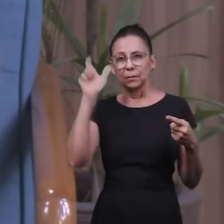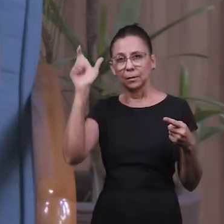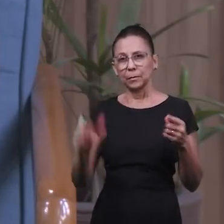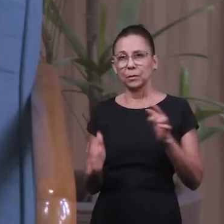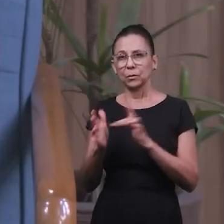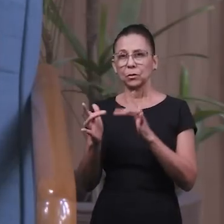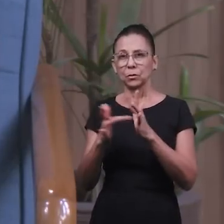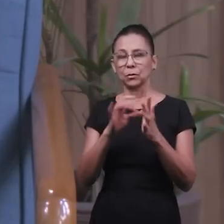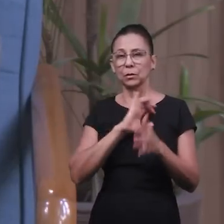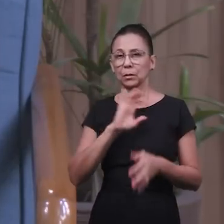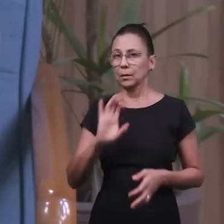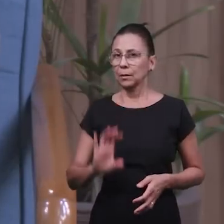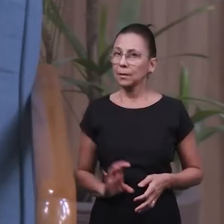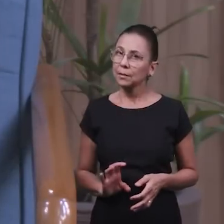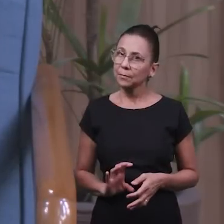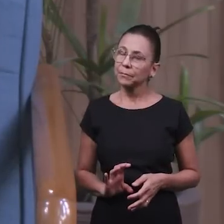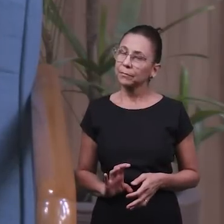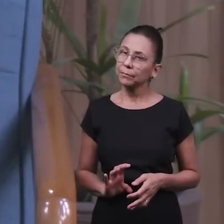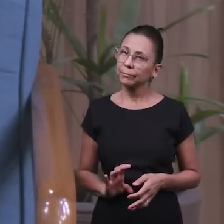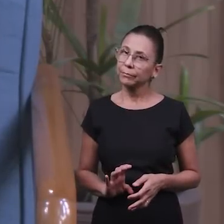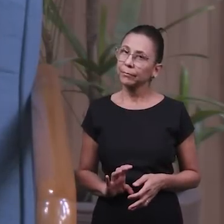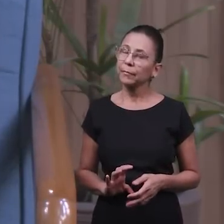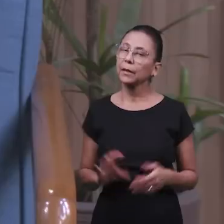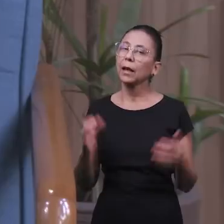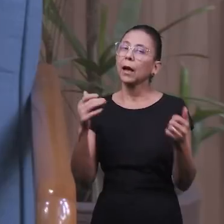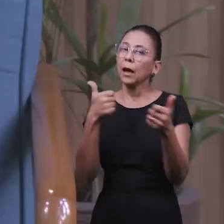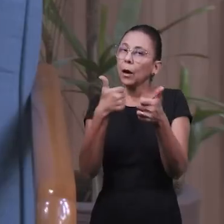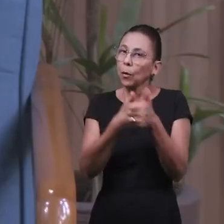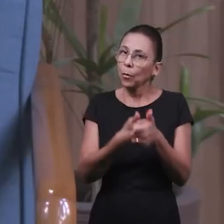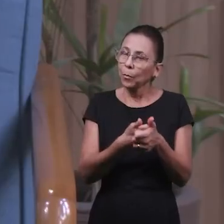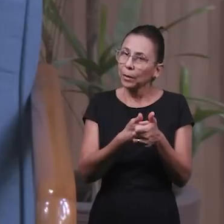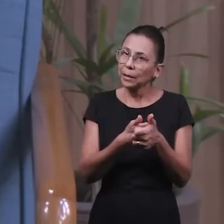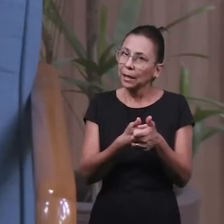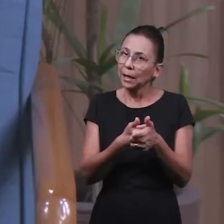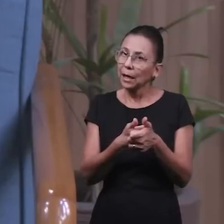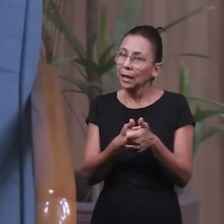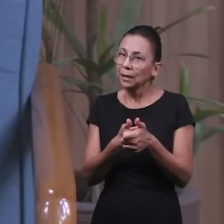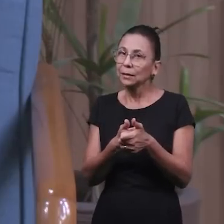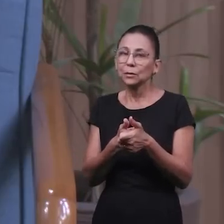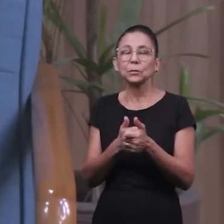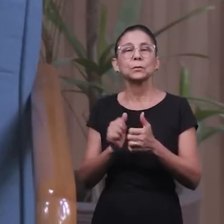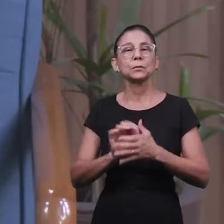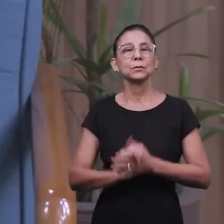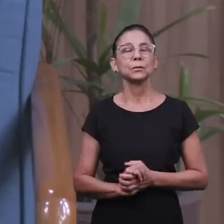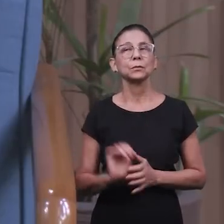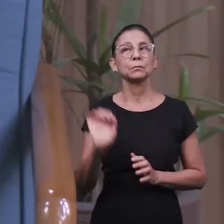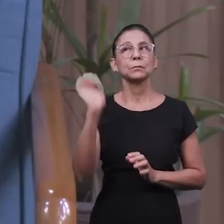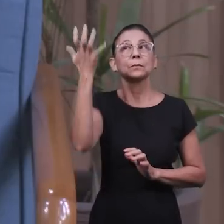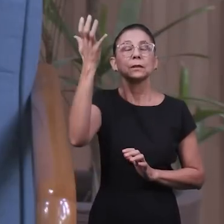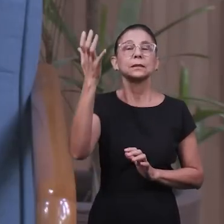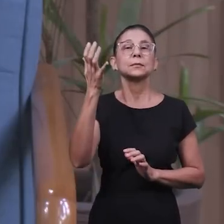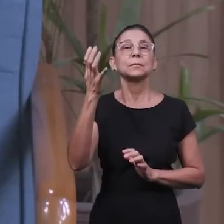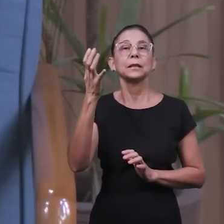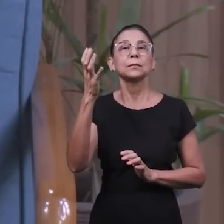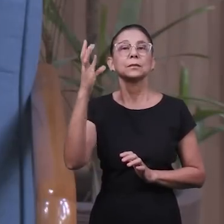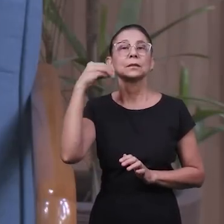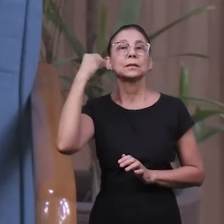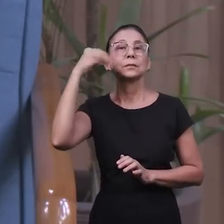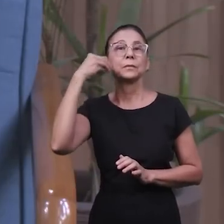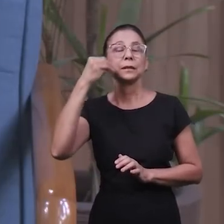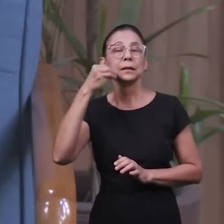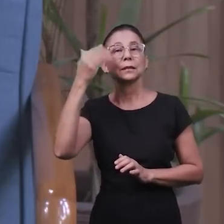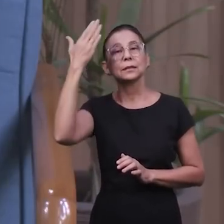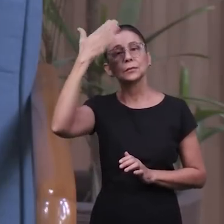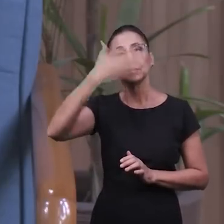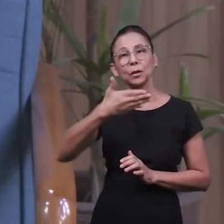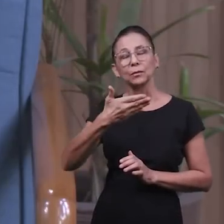Cristo Jesus é invariavelmente acompanhada por sinais e evidências na vida daquele que encontrou